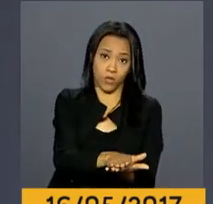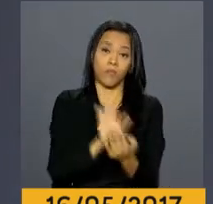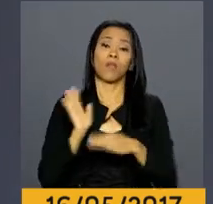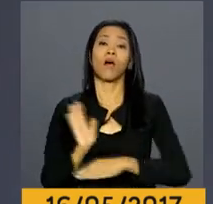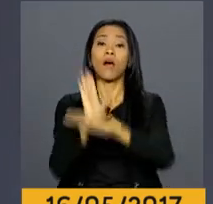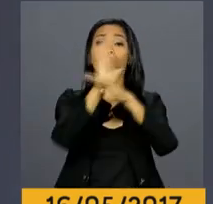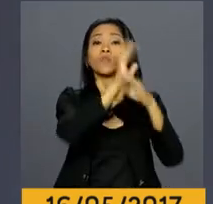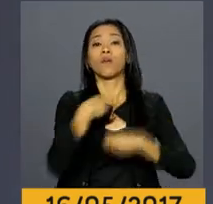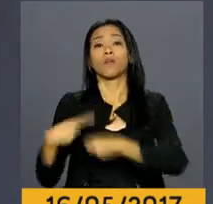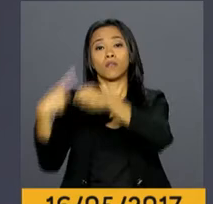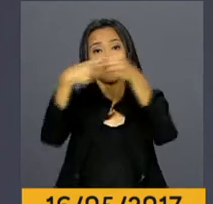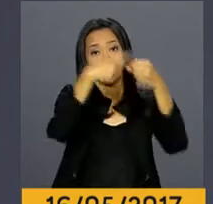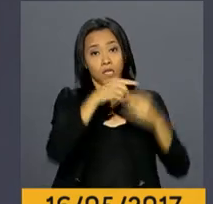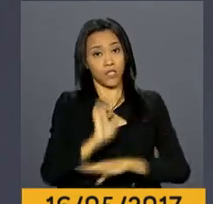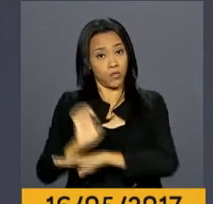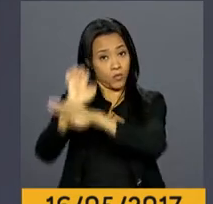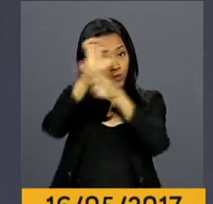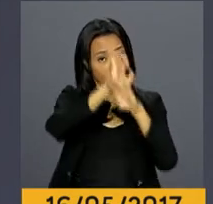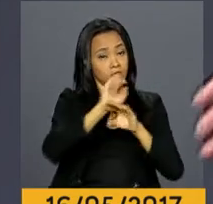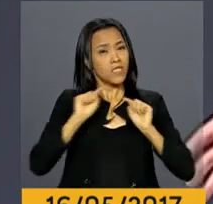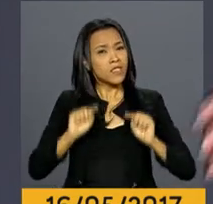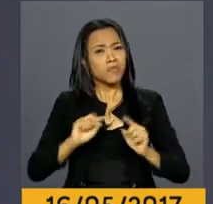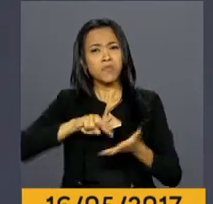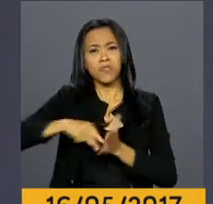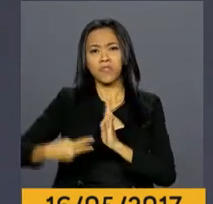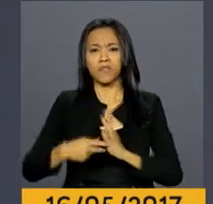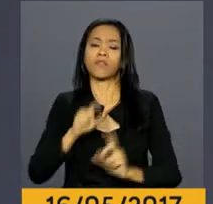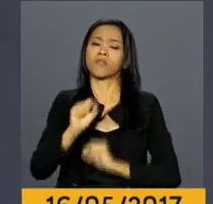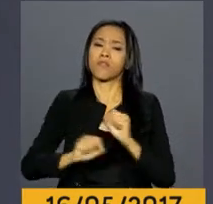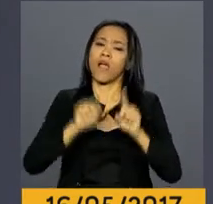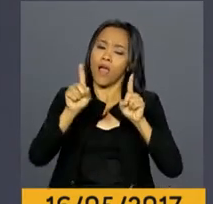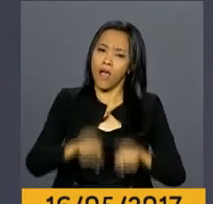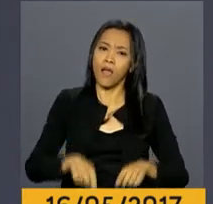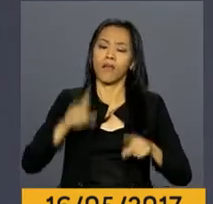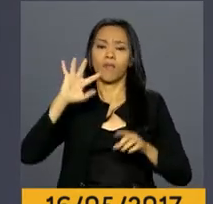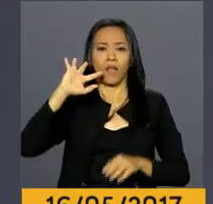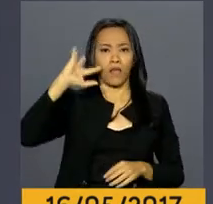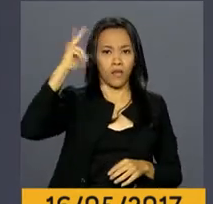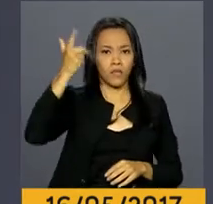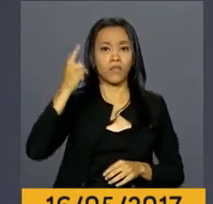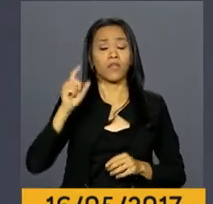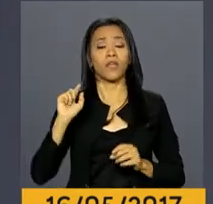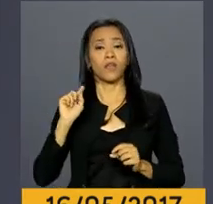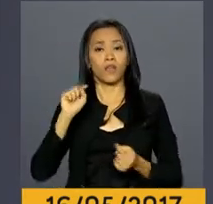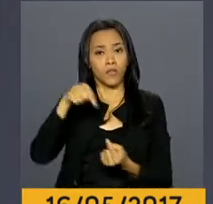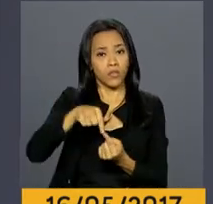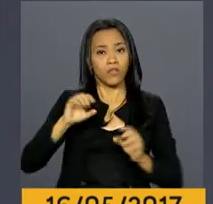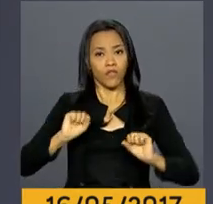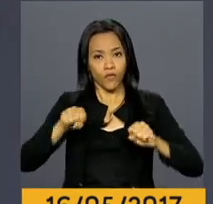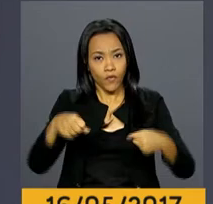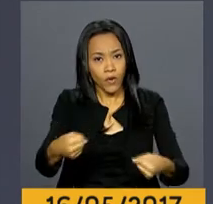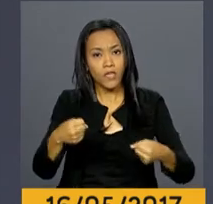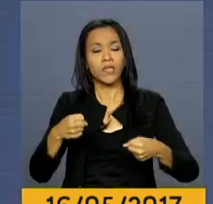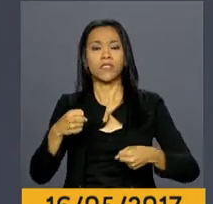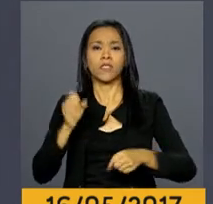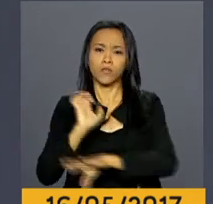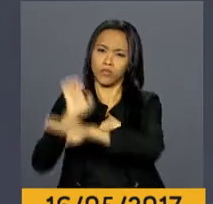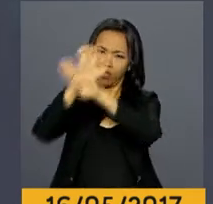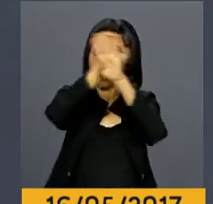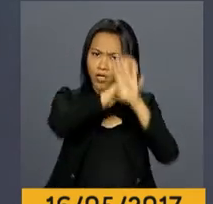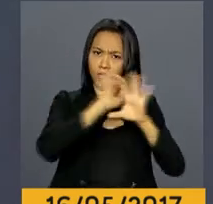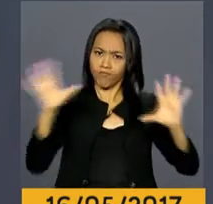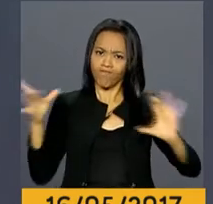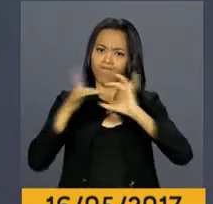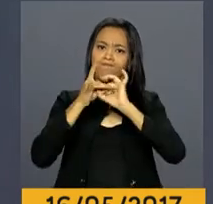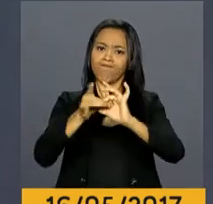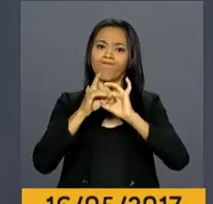Ora, isto tudo é a condução para a resolução e para fortalecimento da Federação Brasileira. Mas o